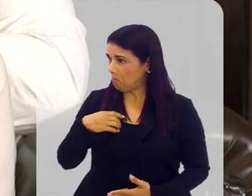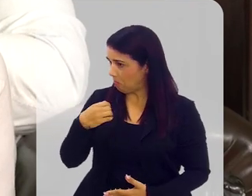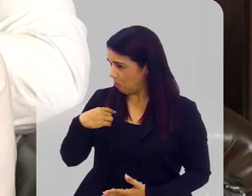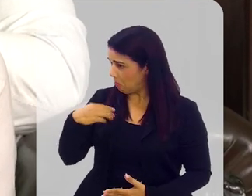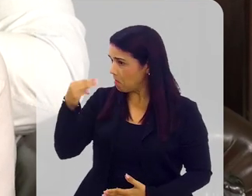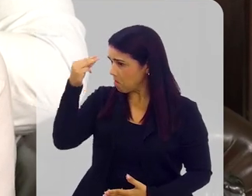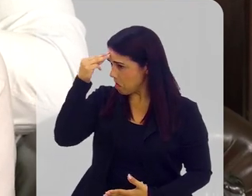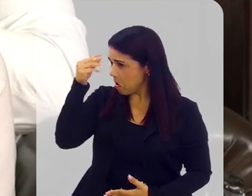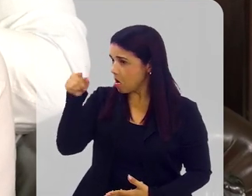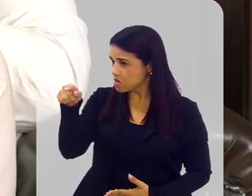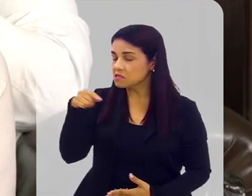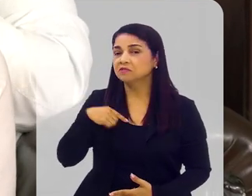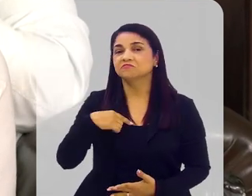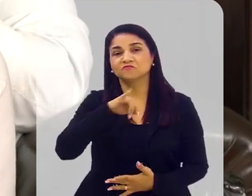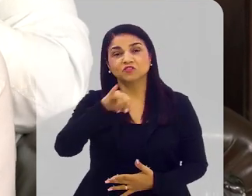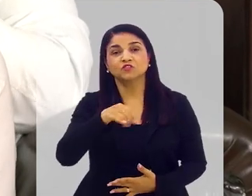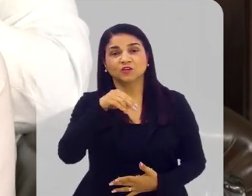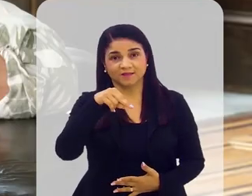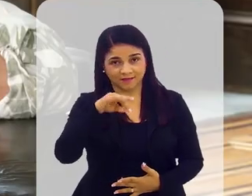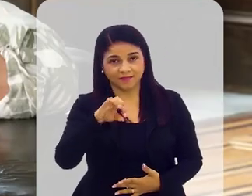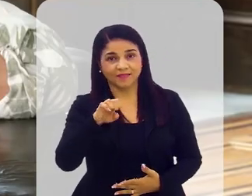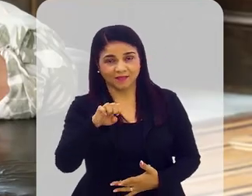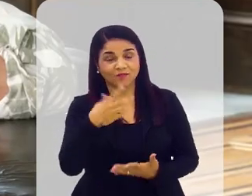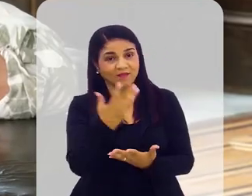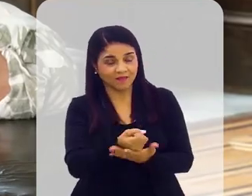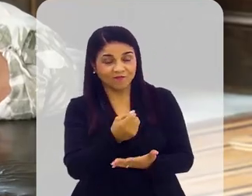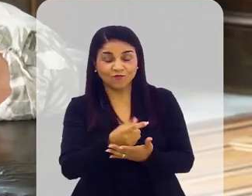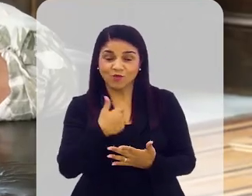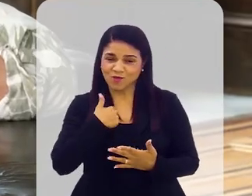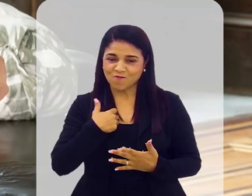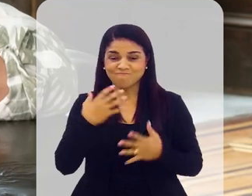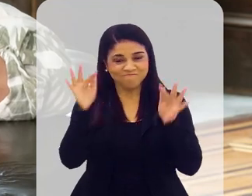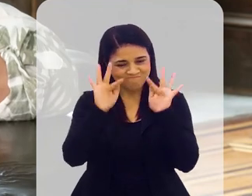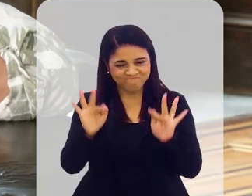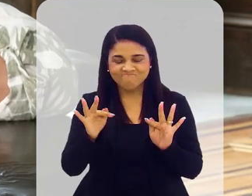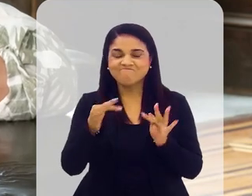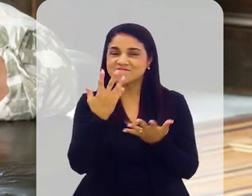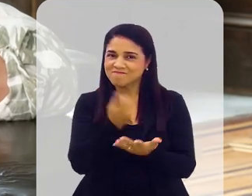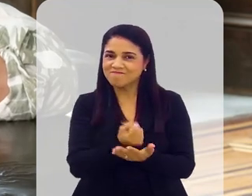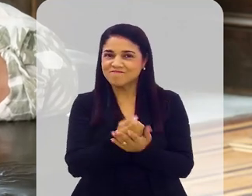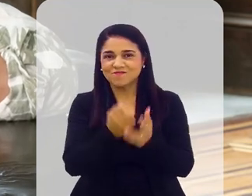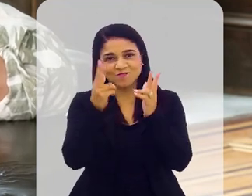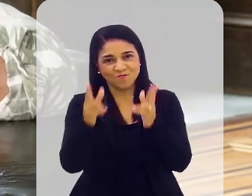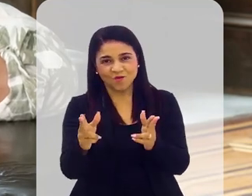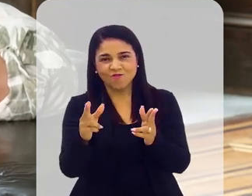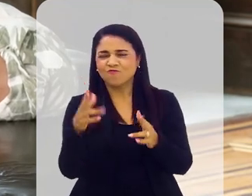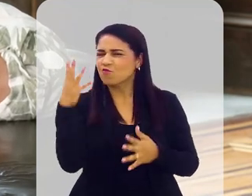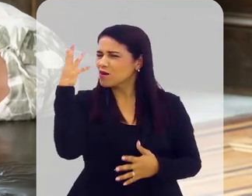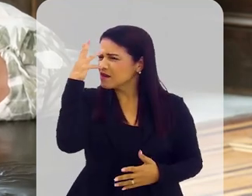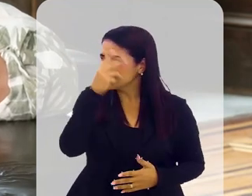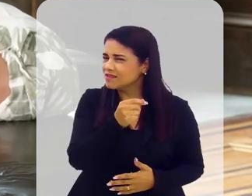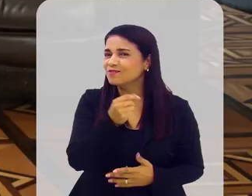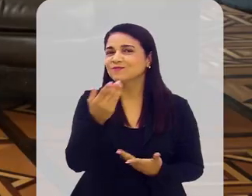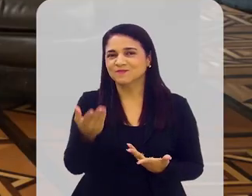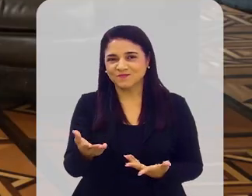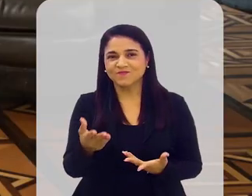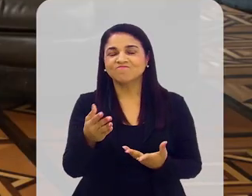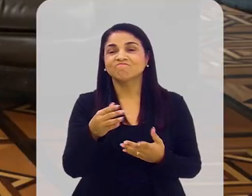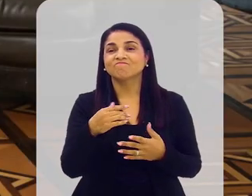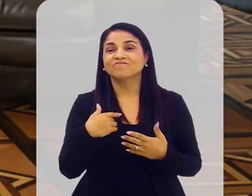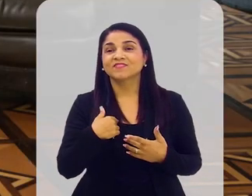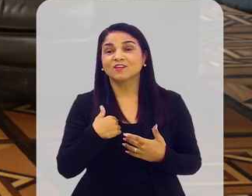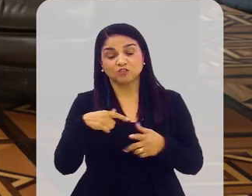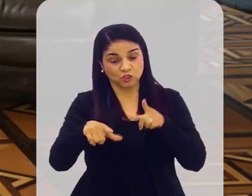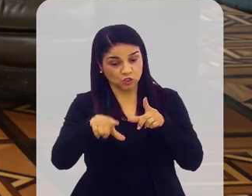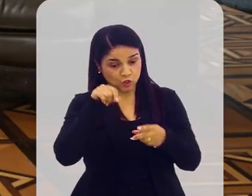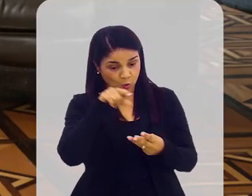memória, hein, Júlio? Rapaz. Foi, Jota Neto gravou essa música e eu tive a felicidade de regravar. E ficou muito lindo. Rapaz, lindo demais você muito cantando lindo.